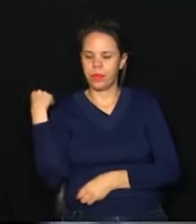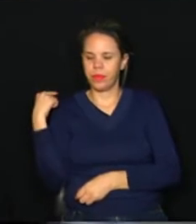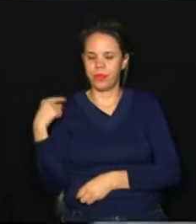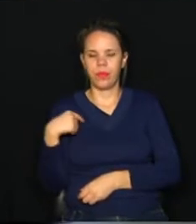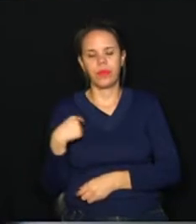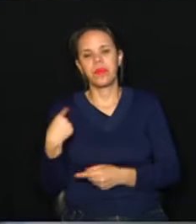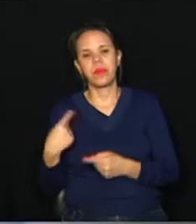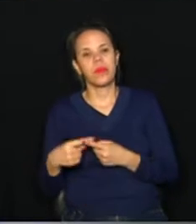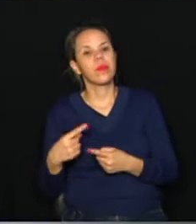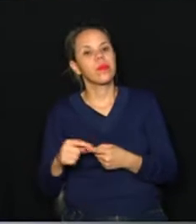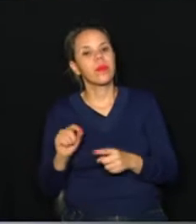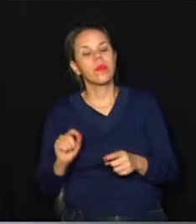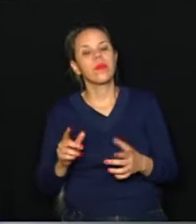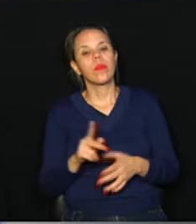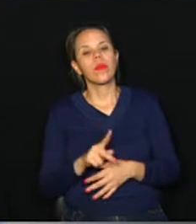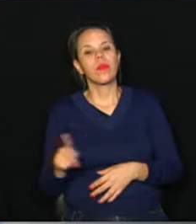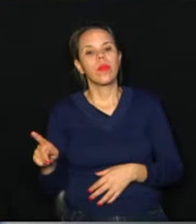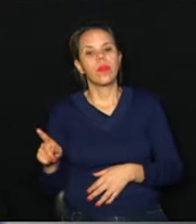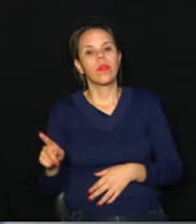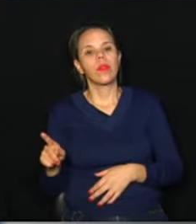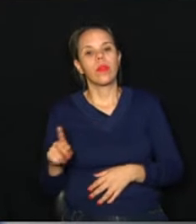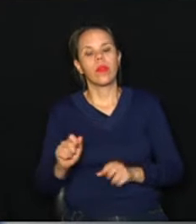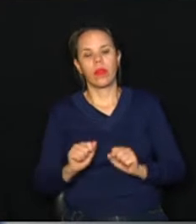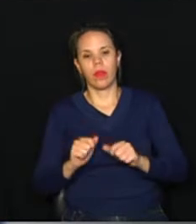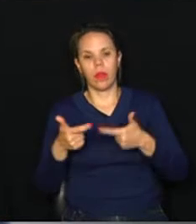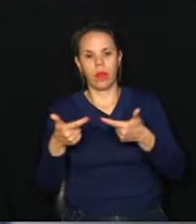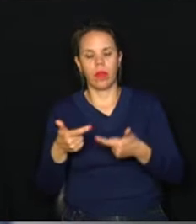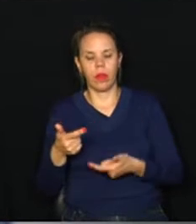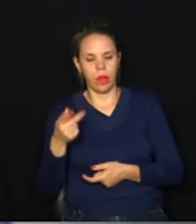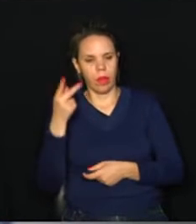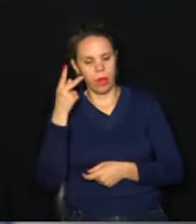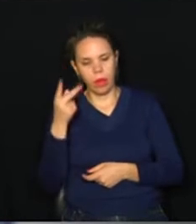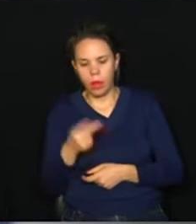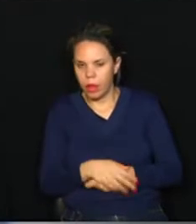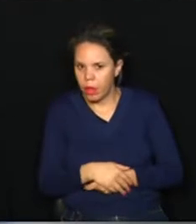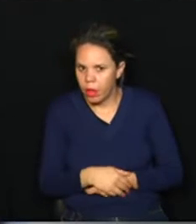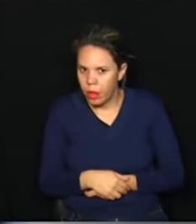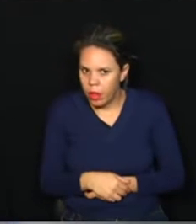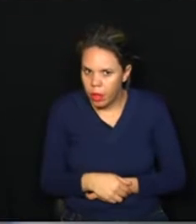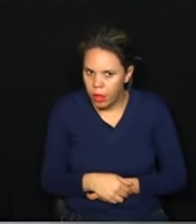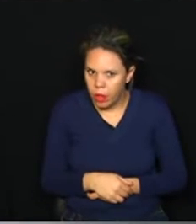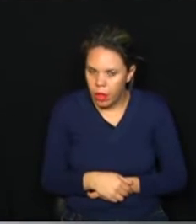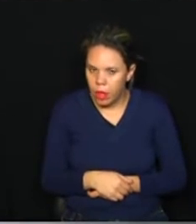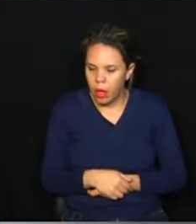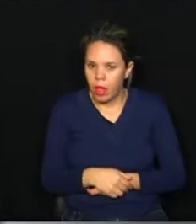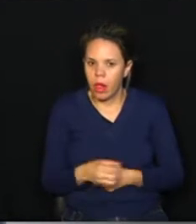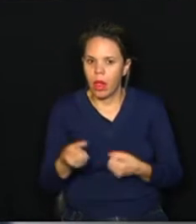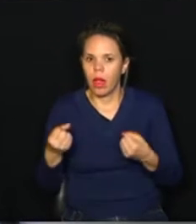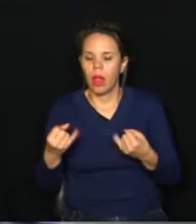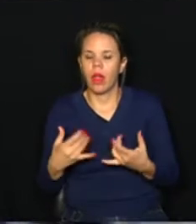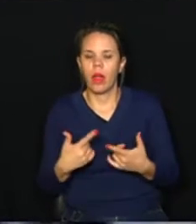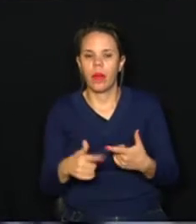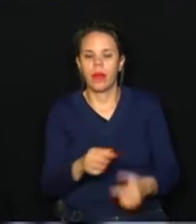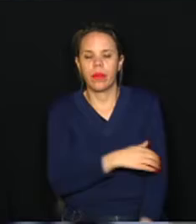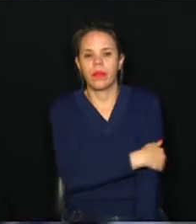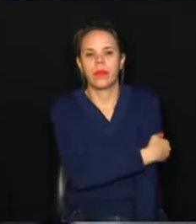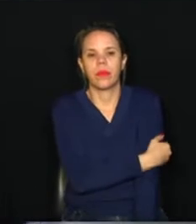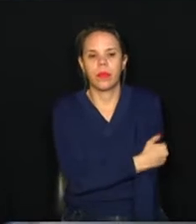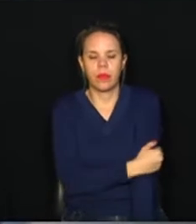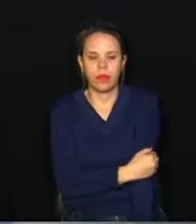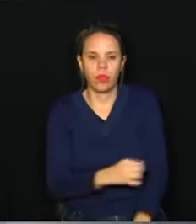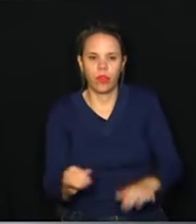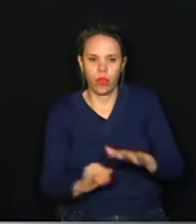por quem é hoje o presidente da Assembleia Legislativa do Estado de São Paulo, o que justificava a extinção da SUSEM é o fato dela não